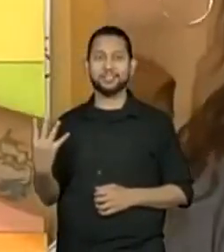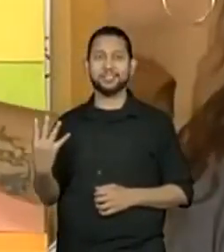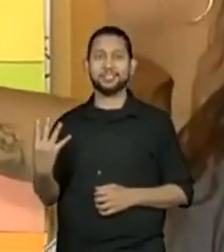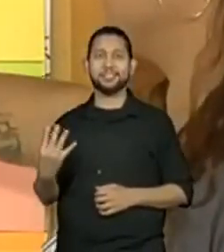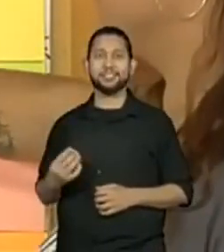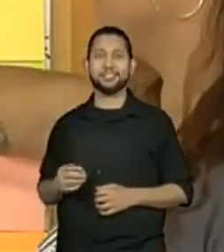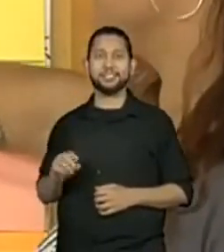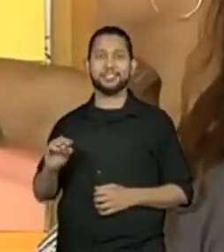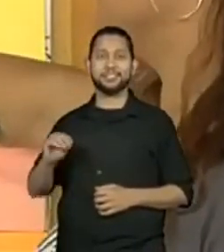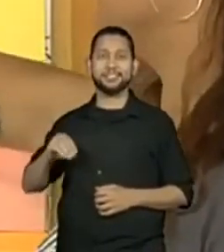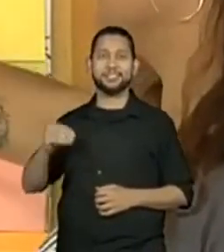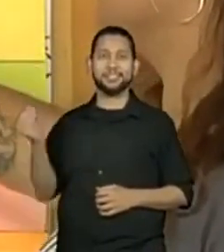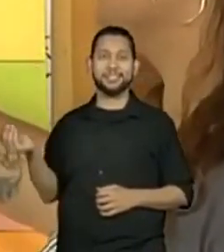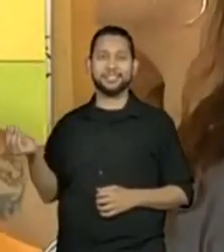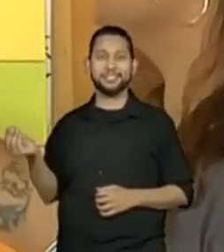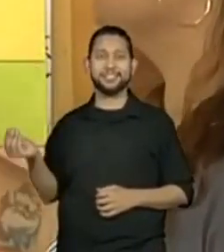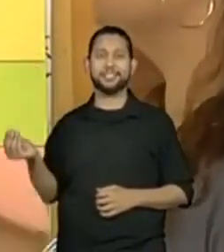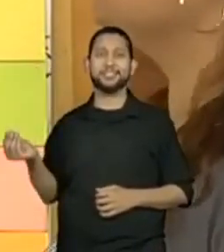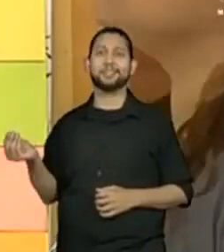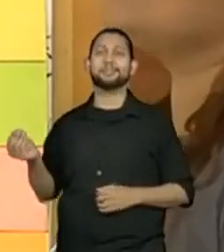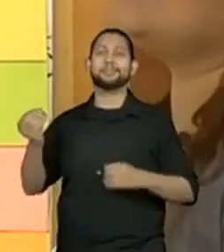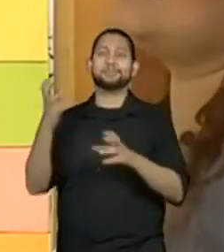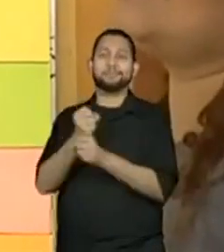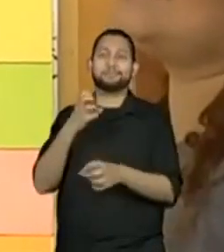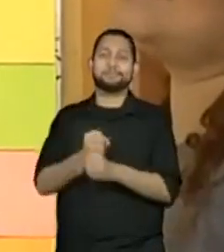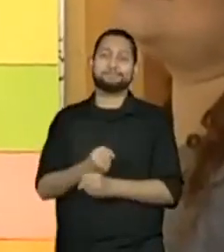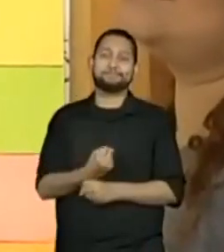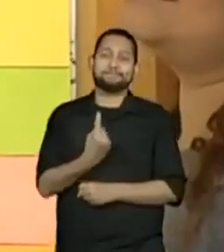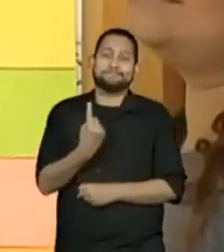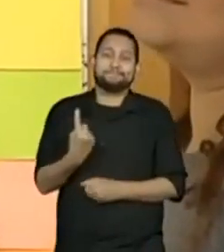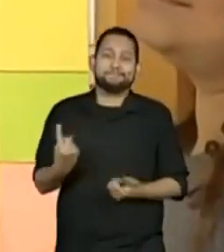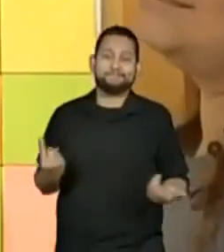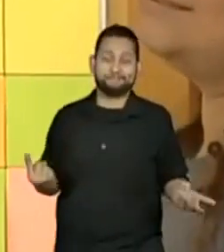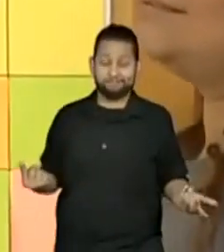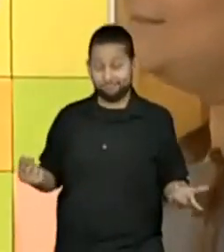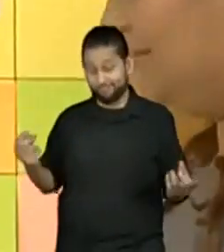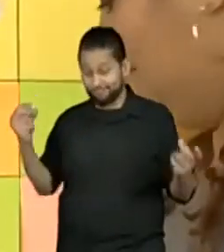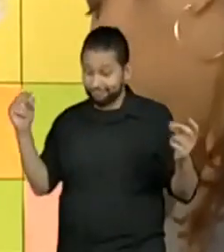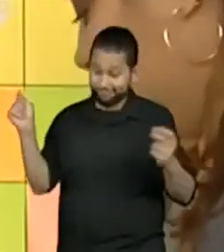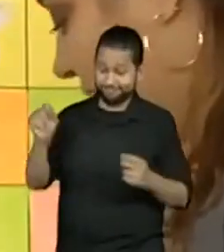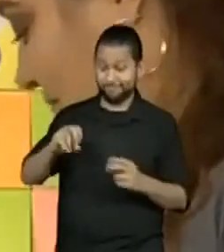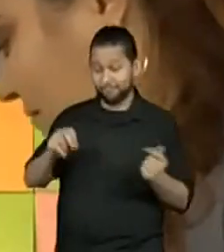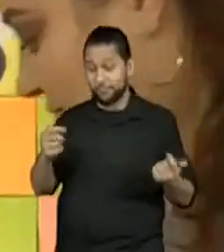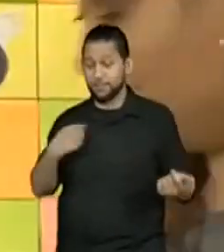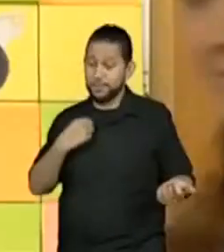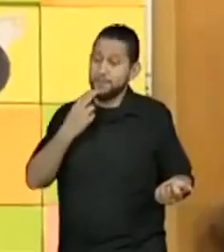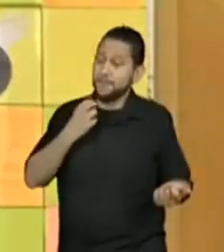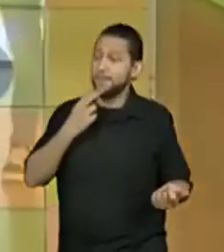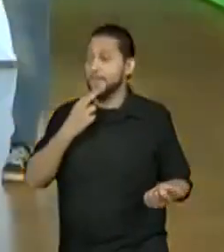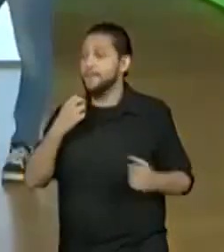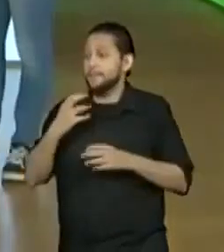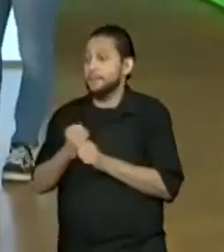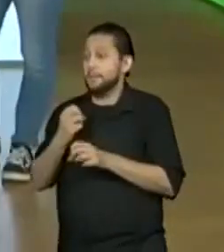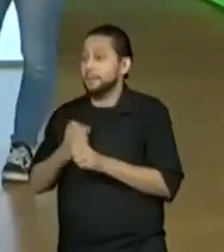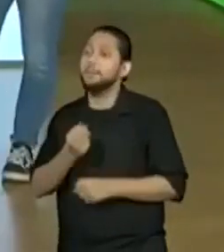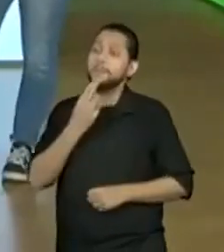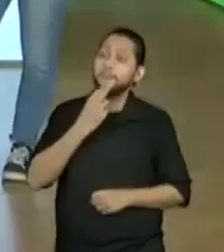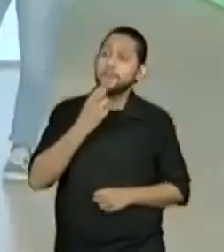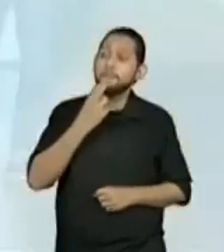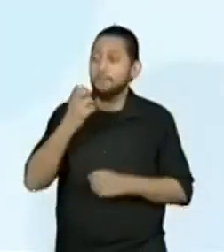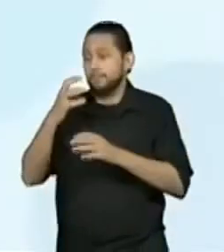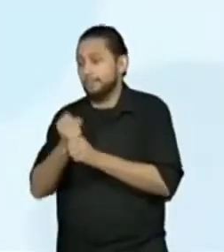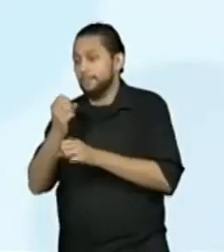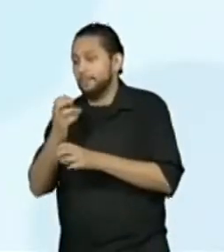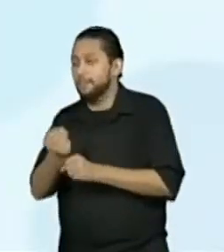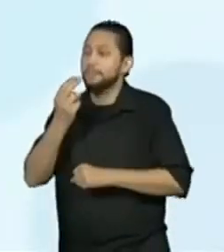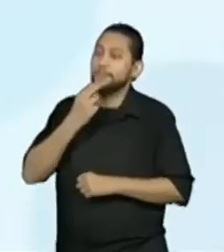E4. Sim. Aqui o Rosinha. Exatamente. Mas é mais um ponto para o professor Rodrigo. Nesse exato momento, ele está